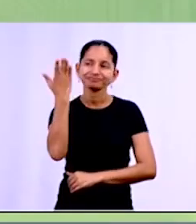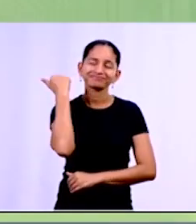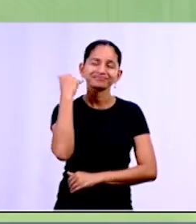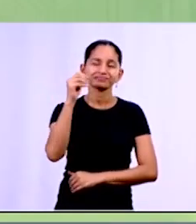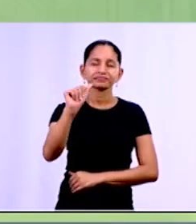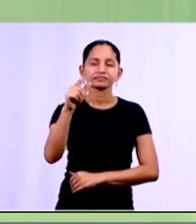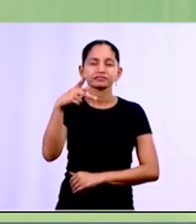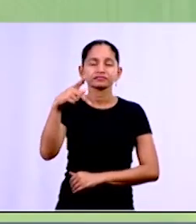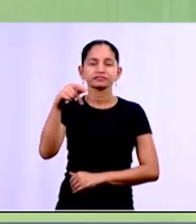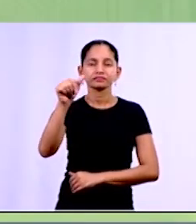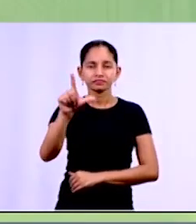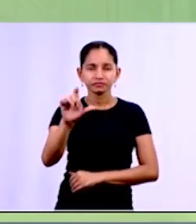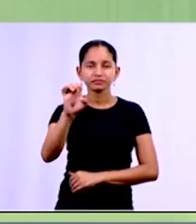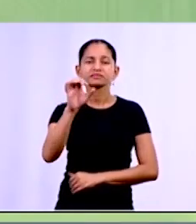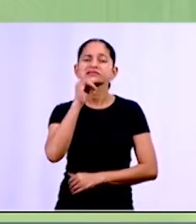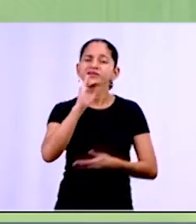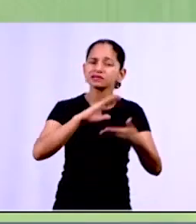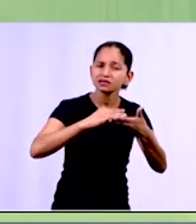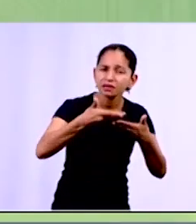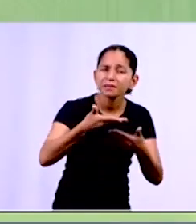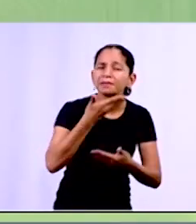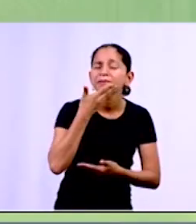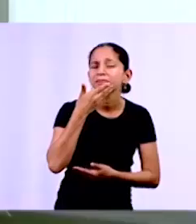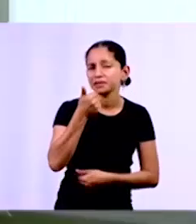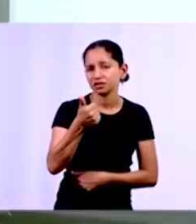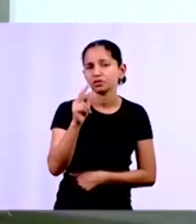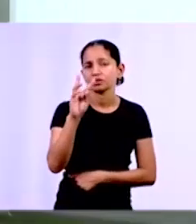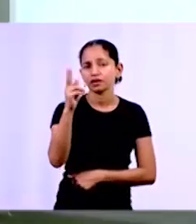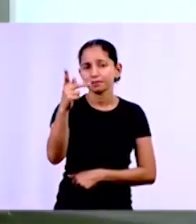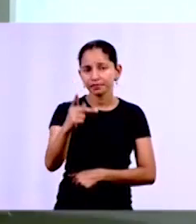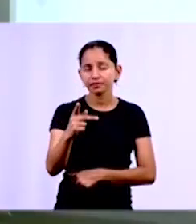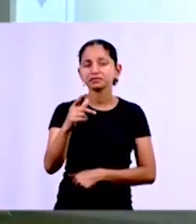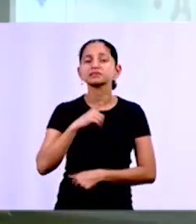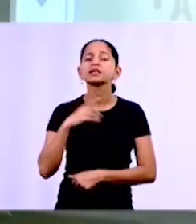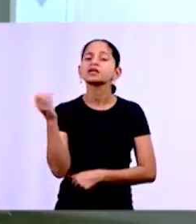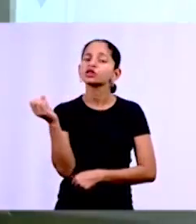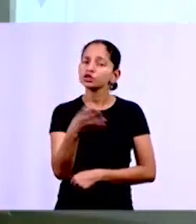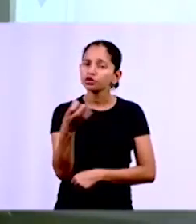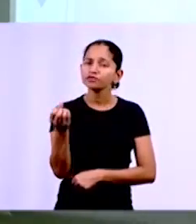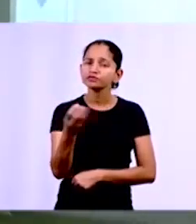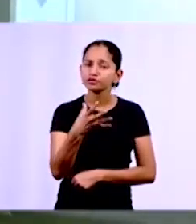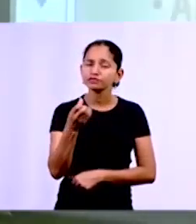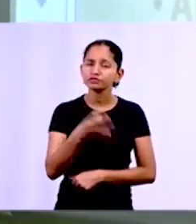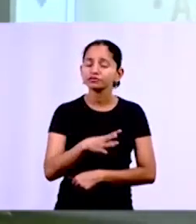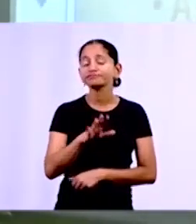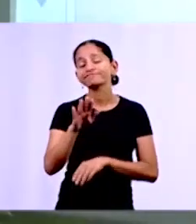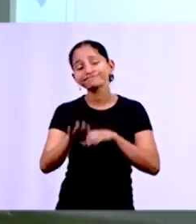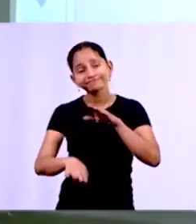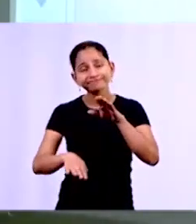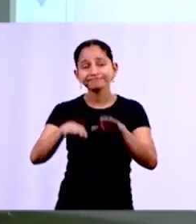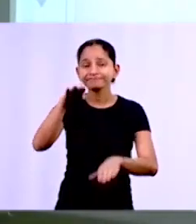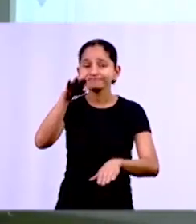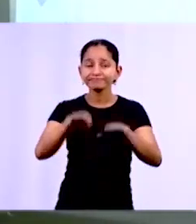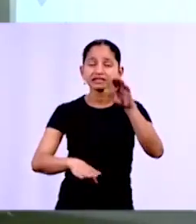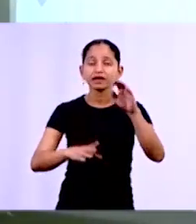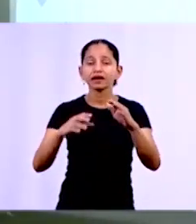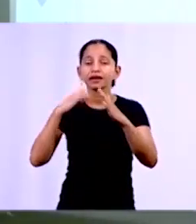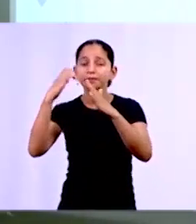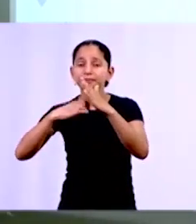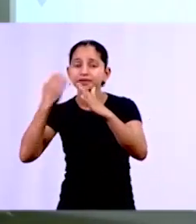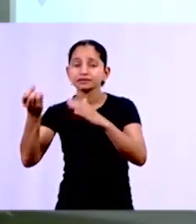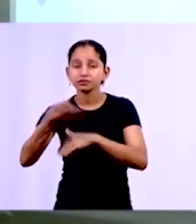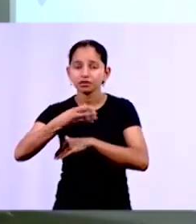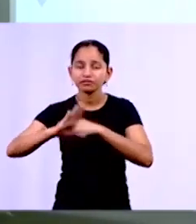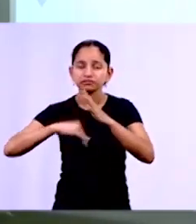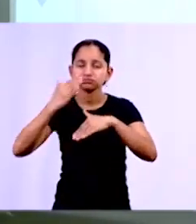Então, vamos comprar um notebook? Tenta comprar um desses aí, né? Tem os mais novos, que é a Samsung, LG, tá mais ou menos,